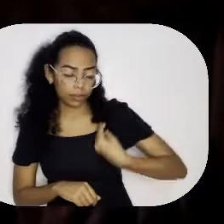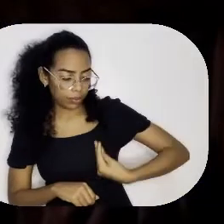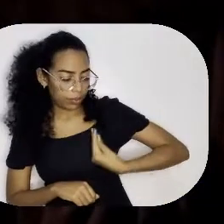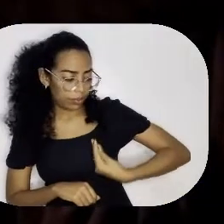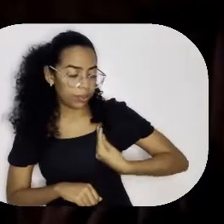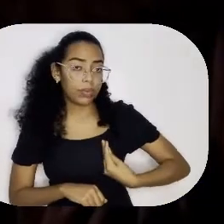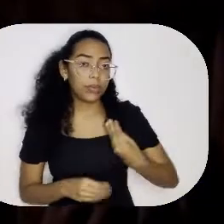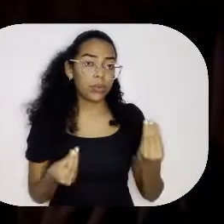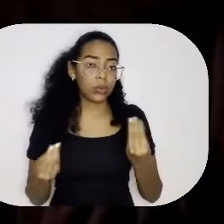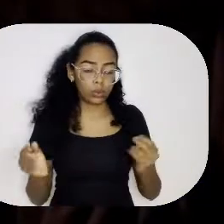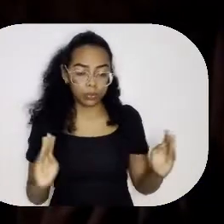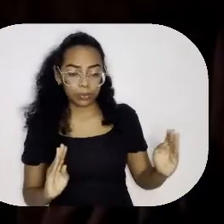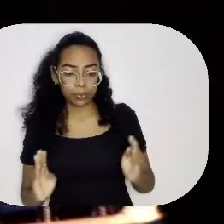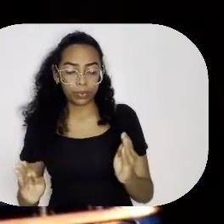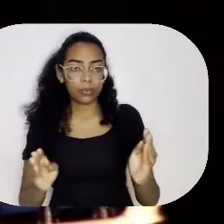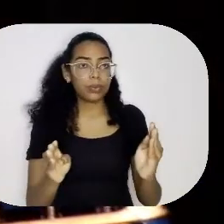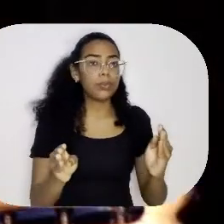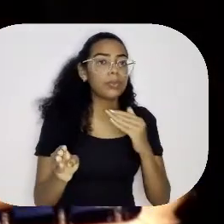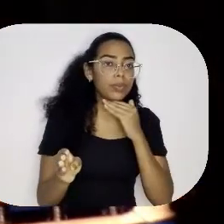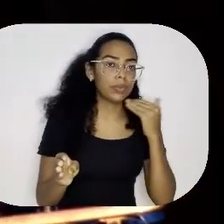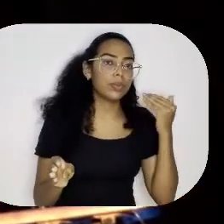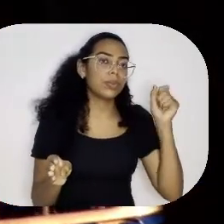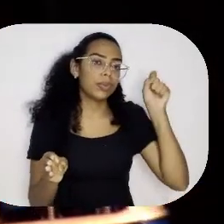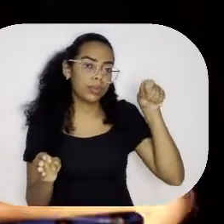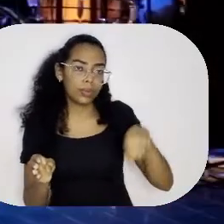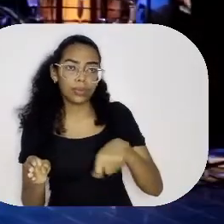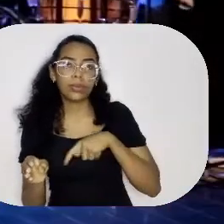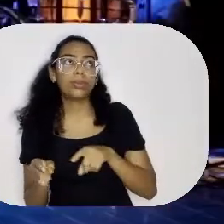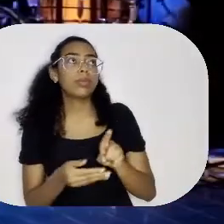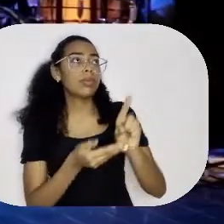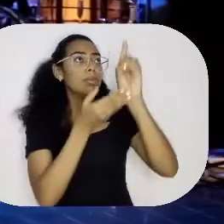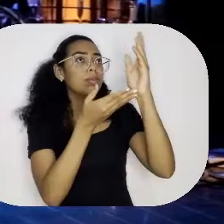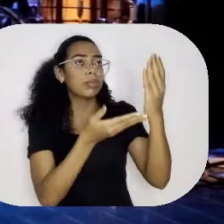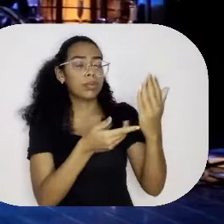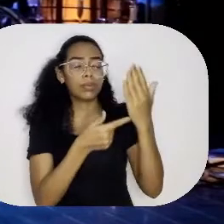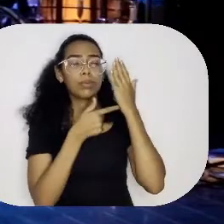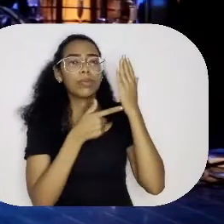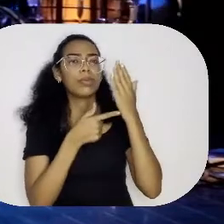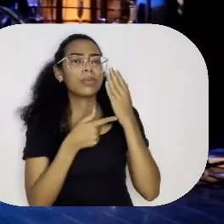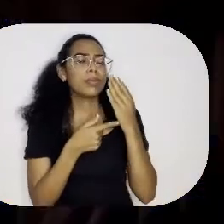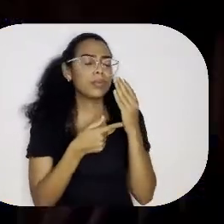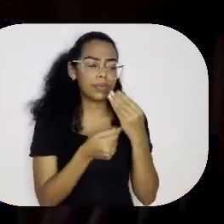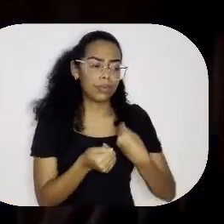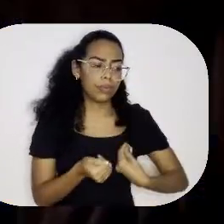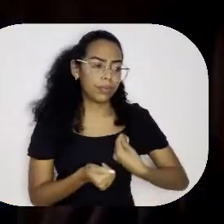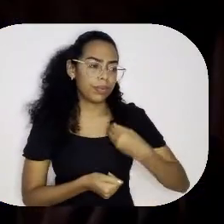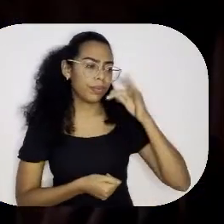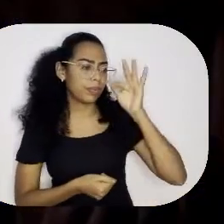demonstrar. E saber viver é saber morrer, e que Deus nos ajude a